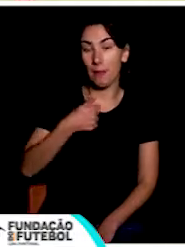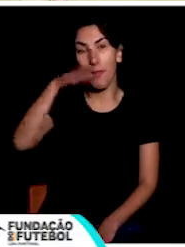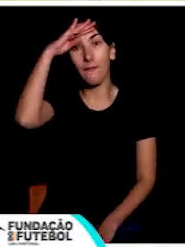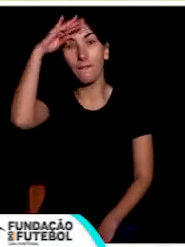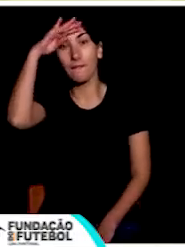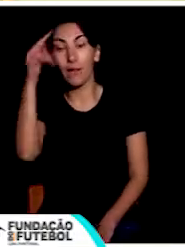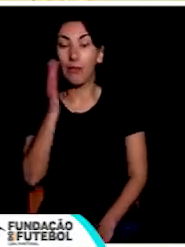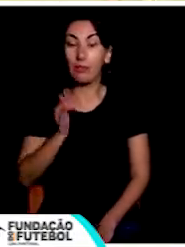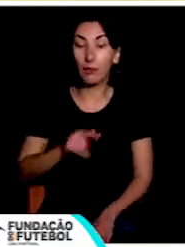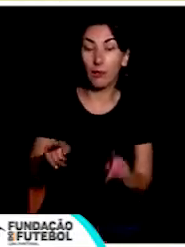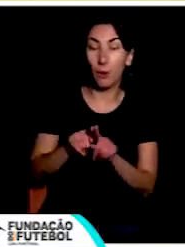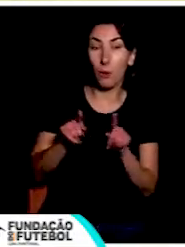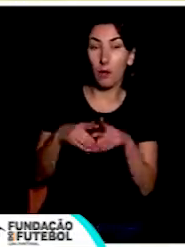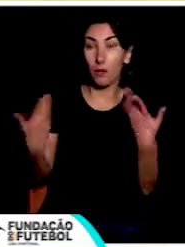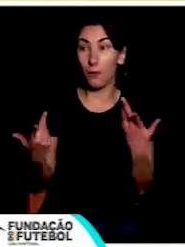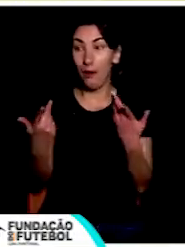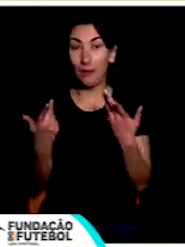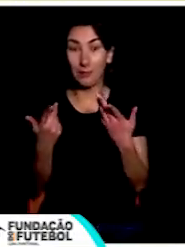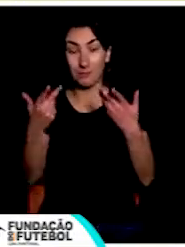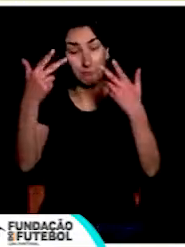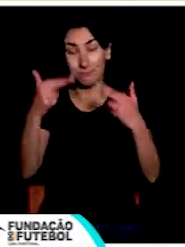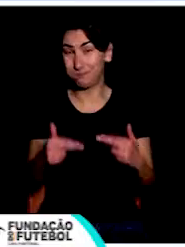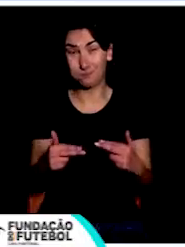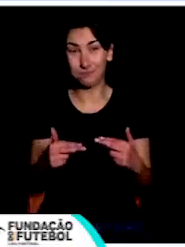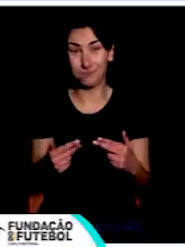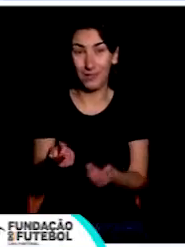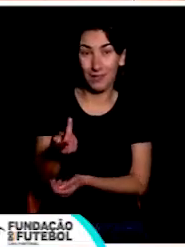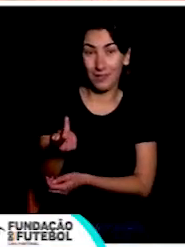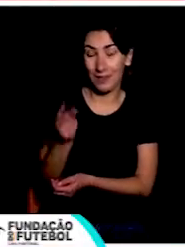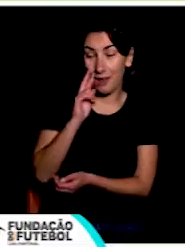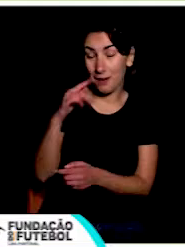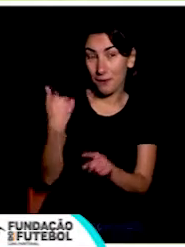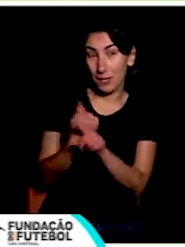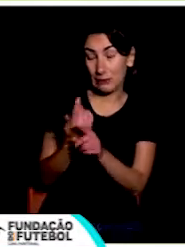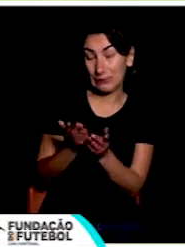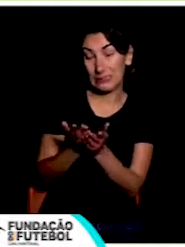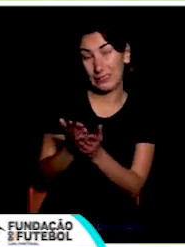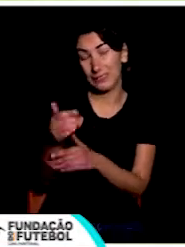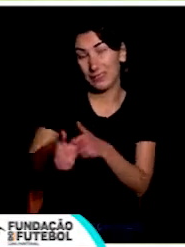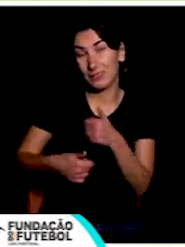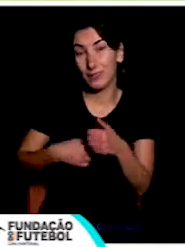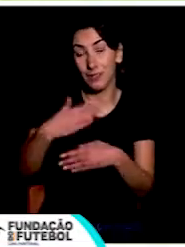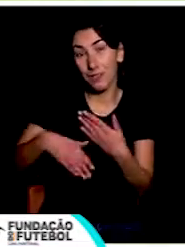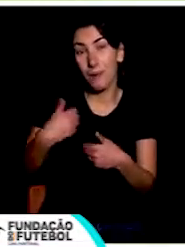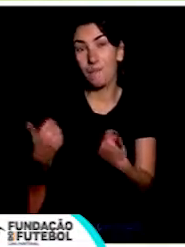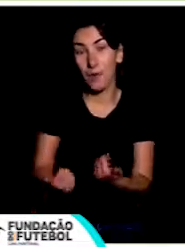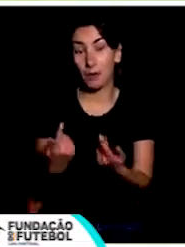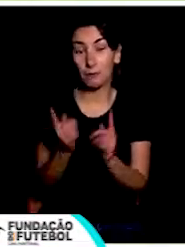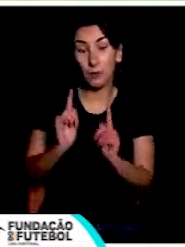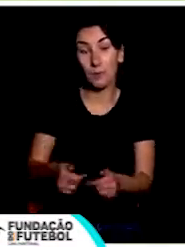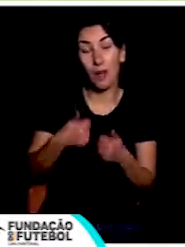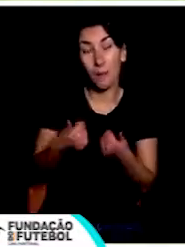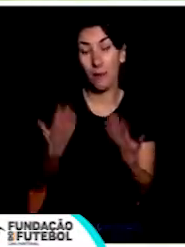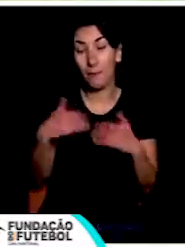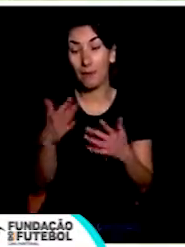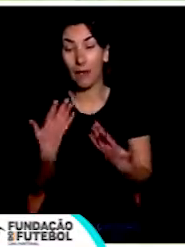Benfica B e Varzim tentam fugir aos últimos lugares da tabela e viver dias de maior tranquilidade. Ambos começaram bem o campeonato e